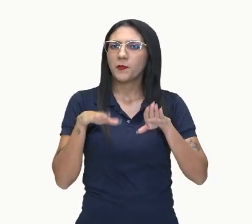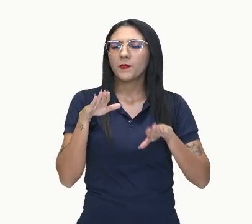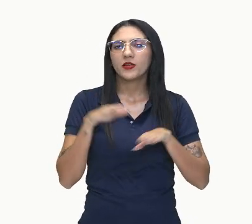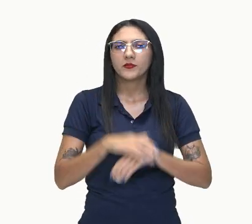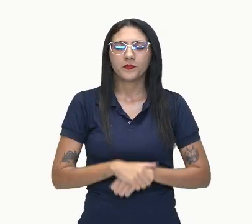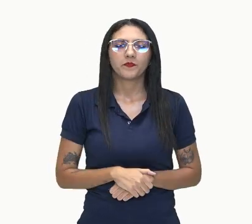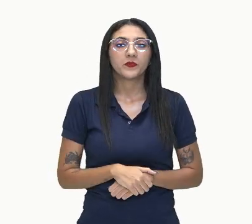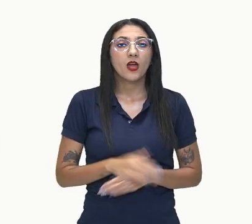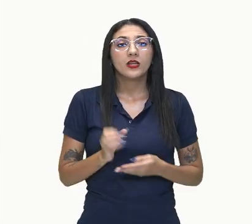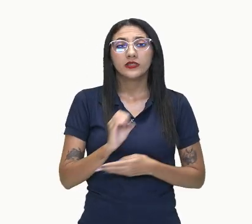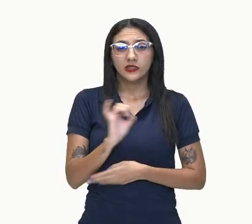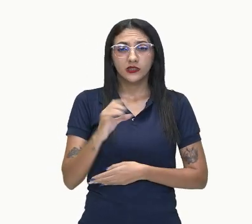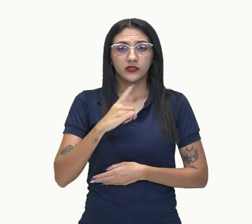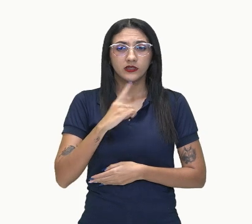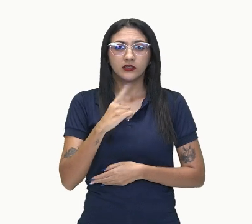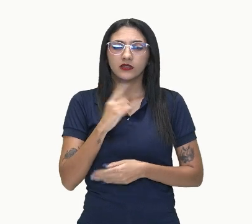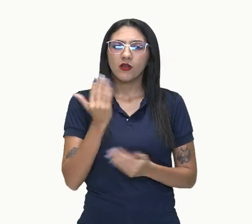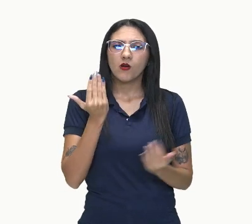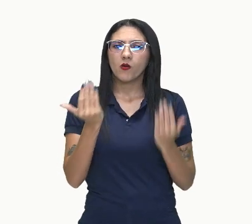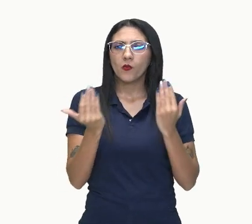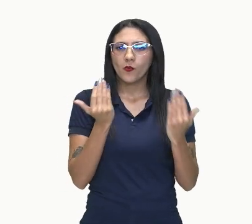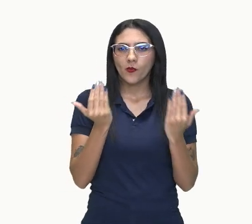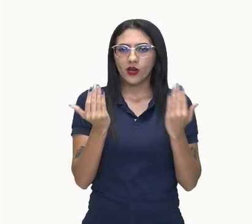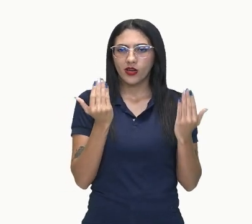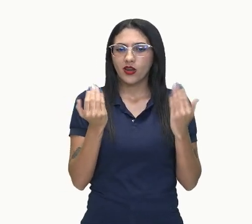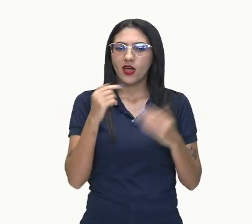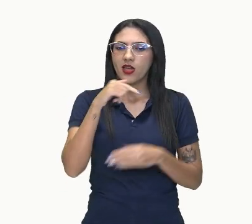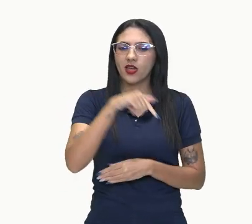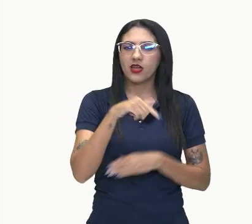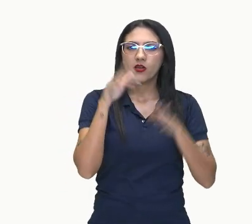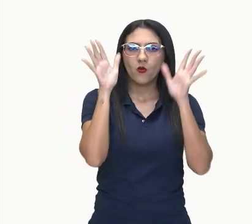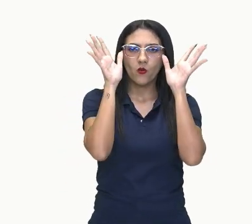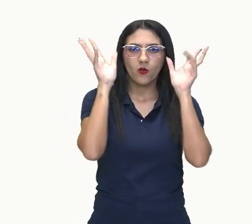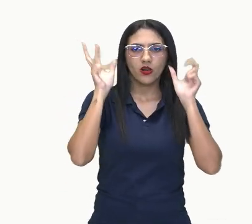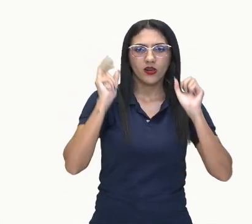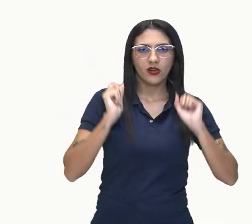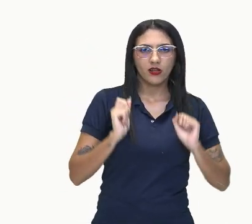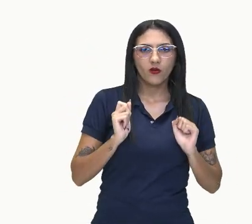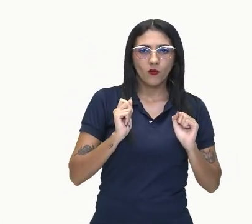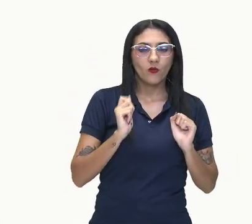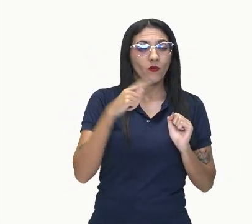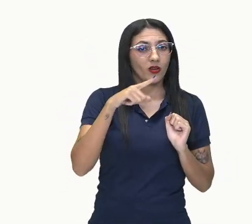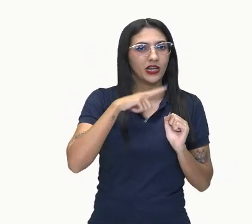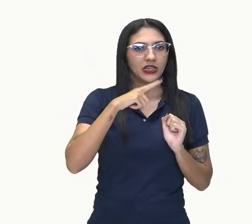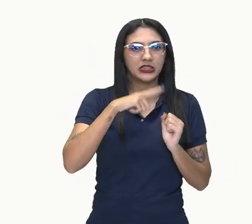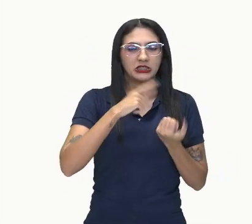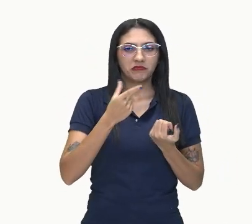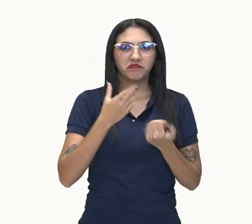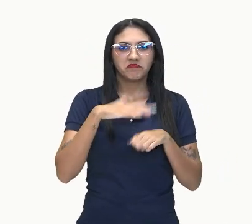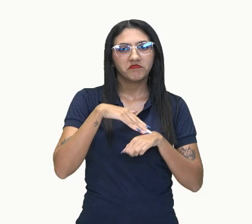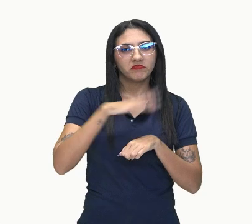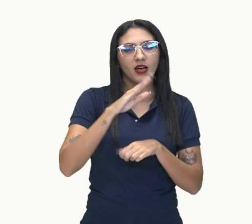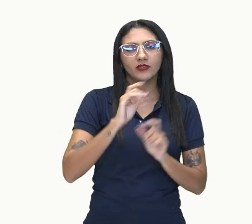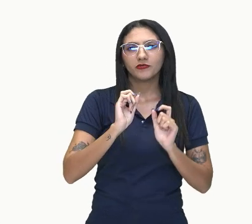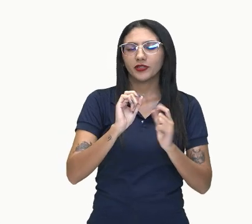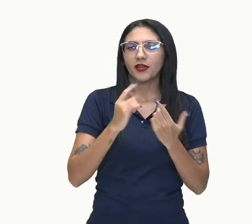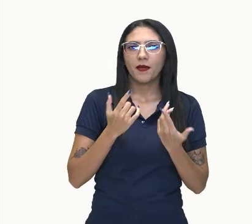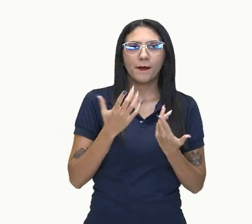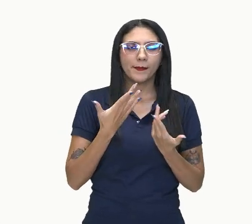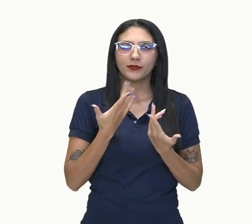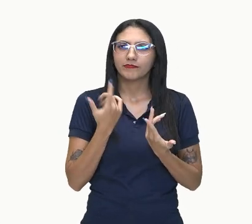for comparar, os leões, né, eles são mais... não tem uma palavra